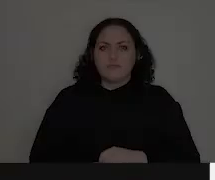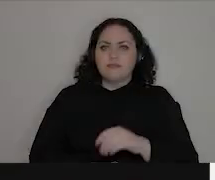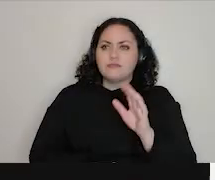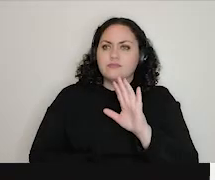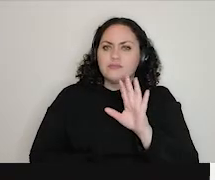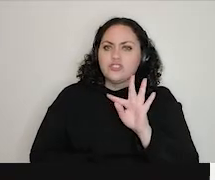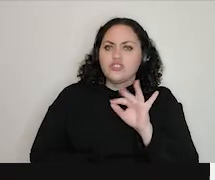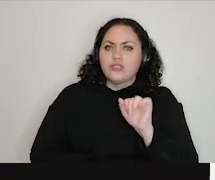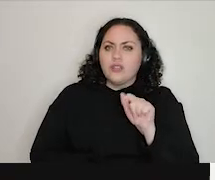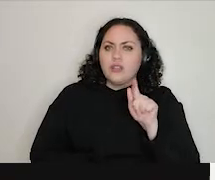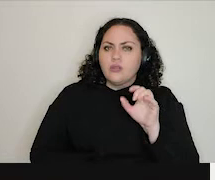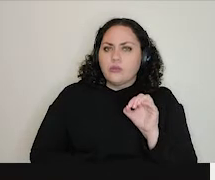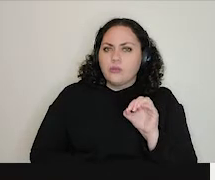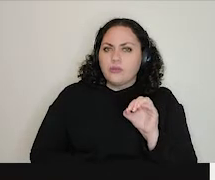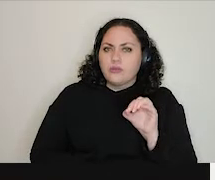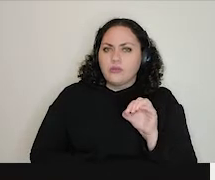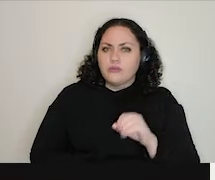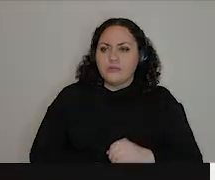Tiago.